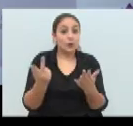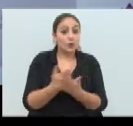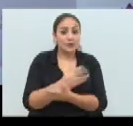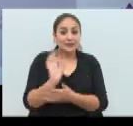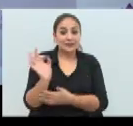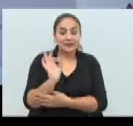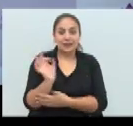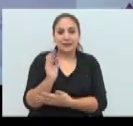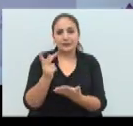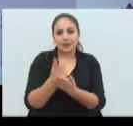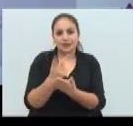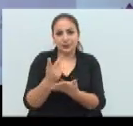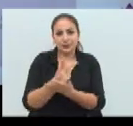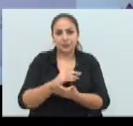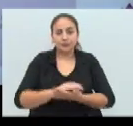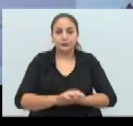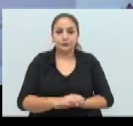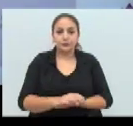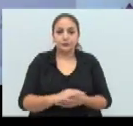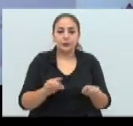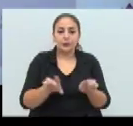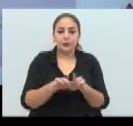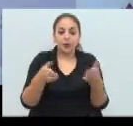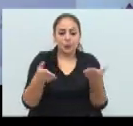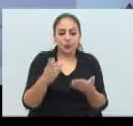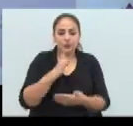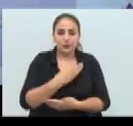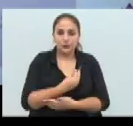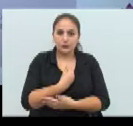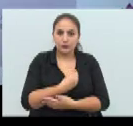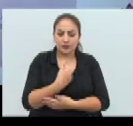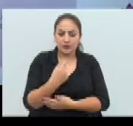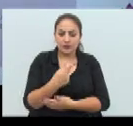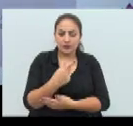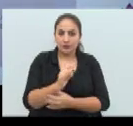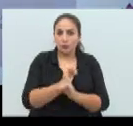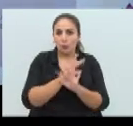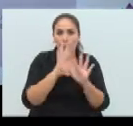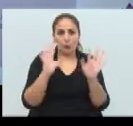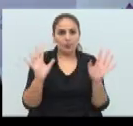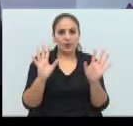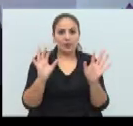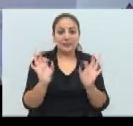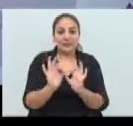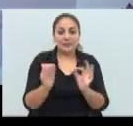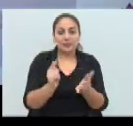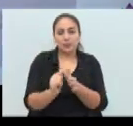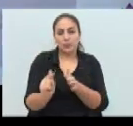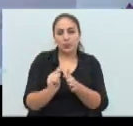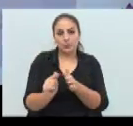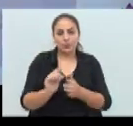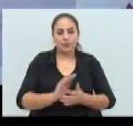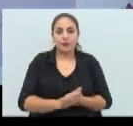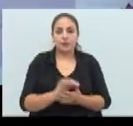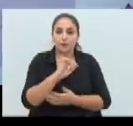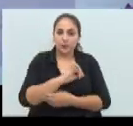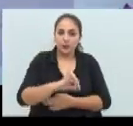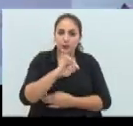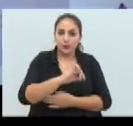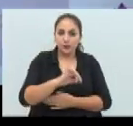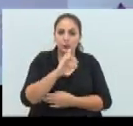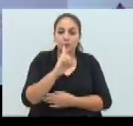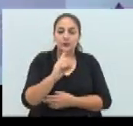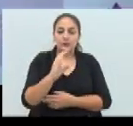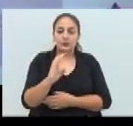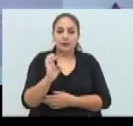e para hoje poder estar aqui com a caminhada limpa e nenhuma mancha. Isso é importante, foi muito importante o DCE na